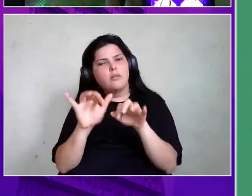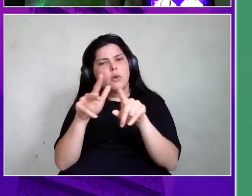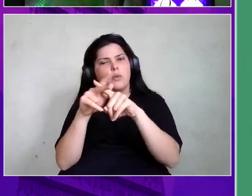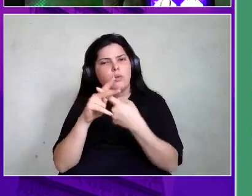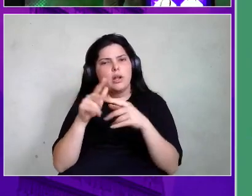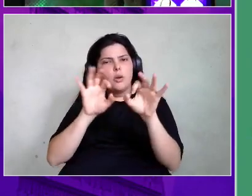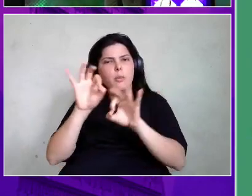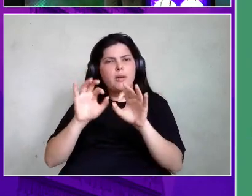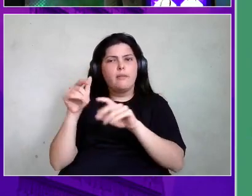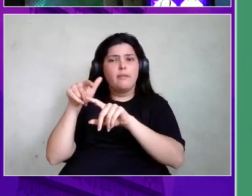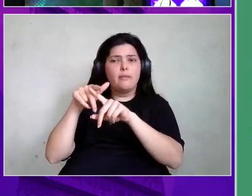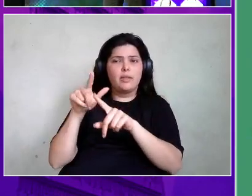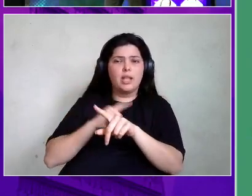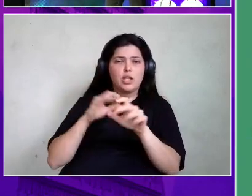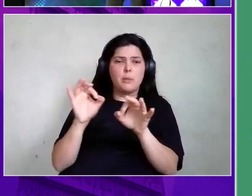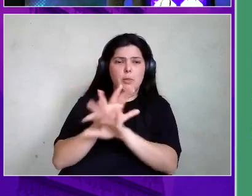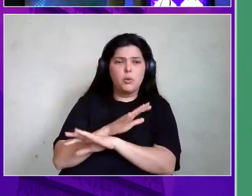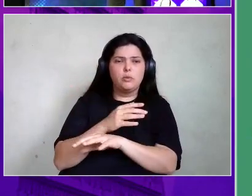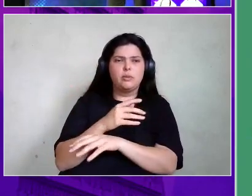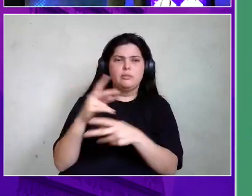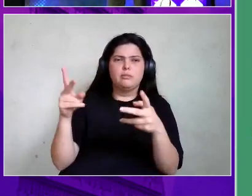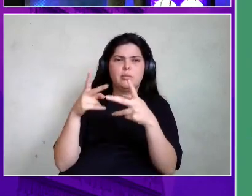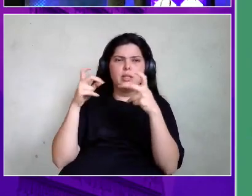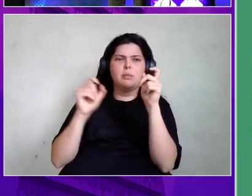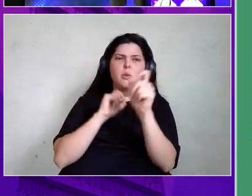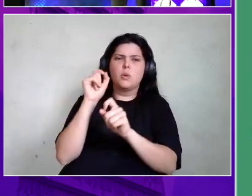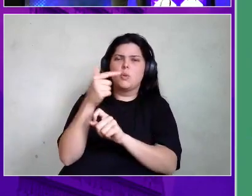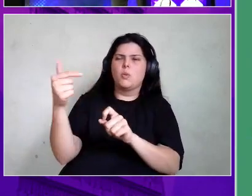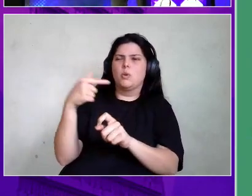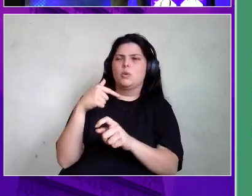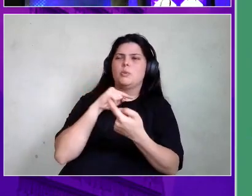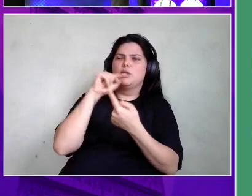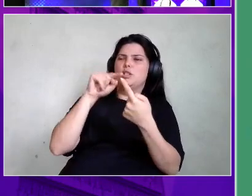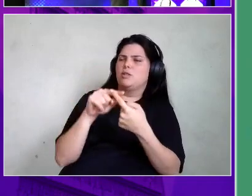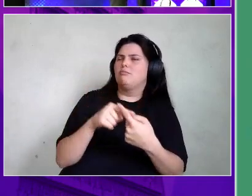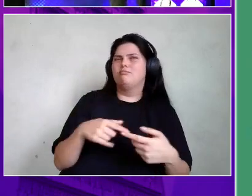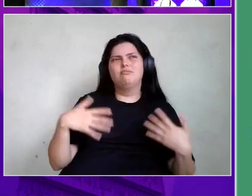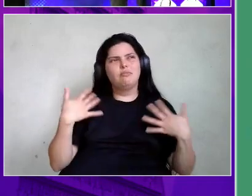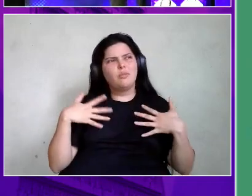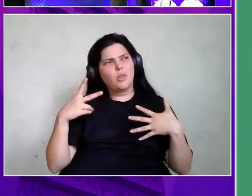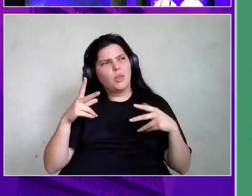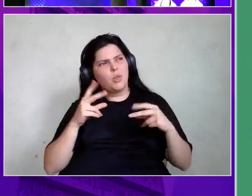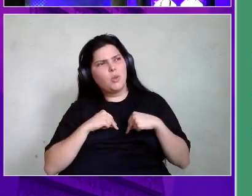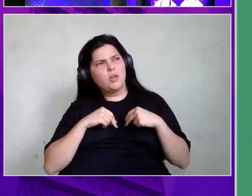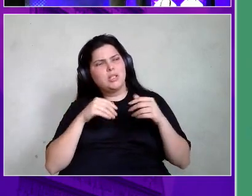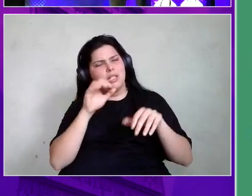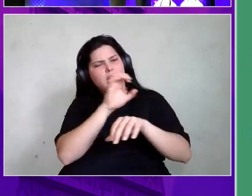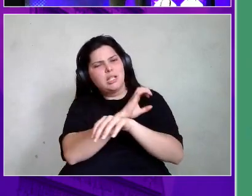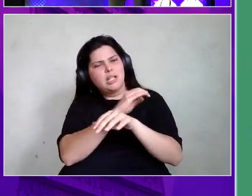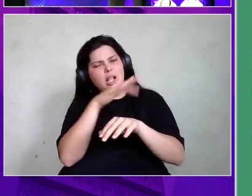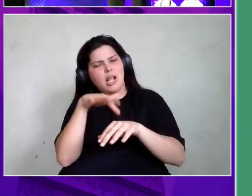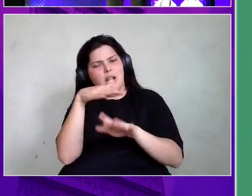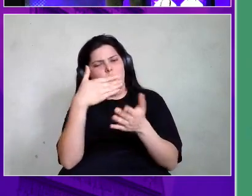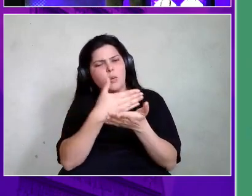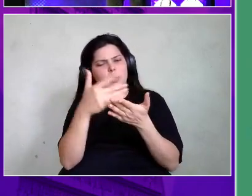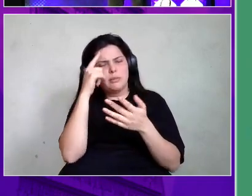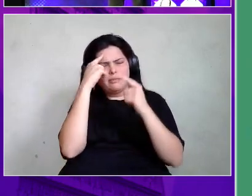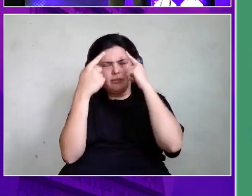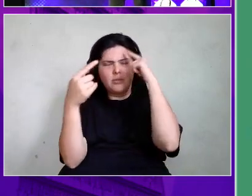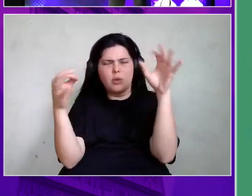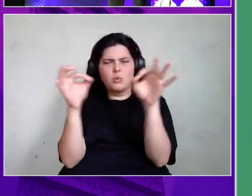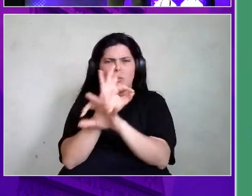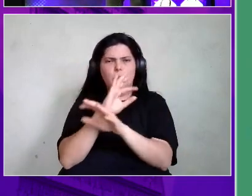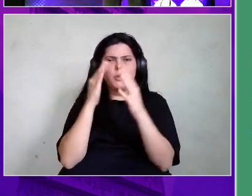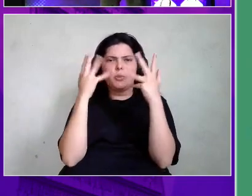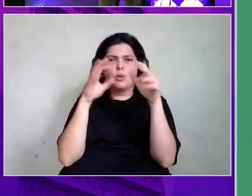ferramentas, tu vai olhar para isso aqui e tu vai ter um outro sentido. Tu vai assim, caramba, pô, todos aqueles estágios que eu idealizei, agora está aqui tudo bonitinho e eu consigo ter um